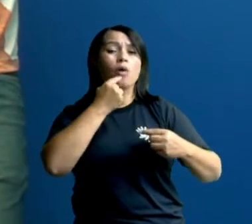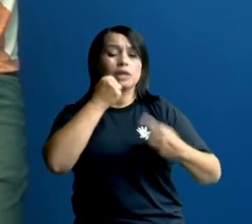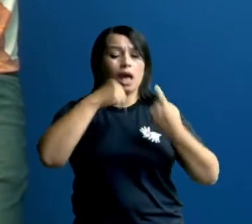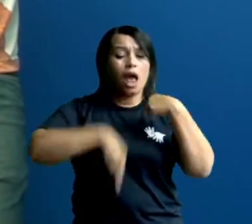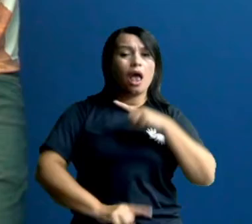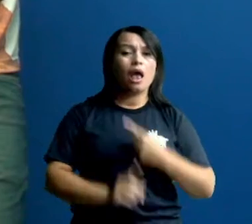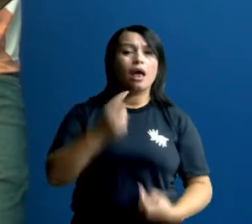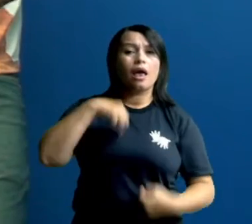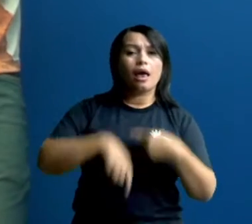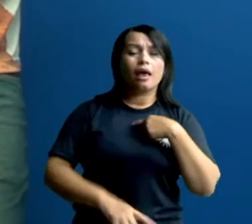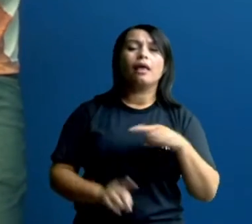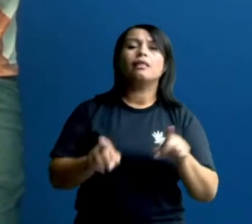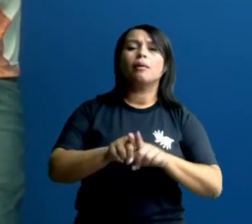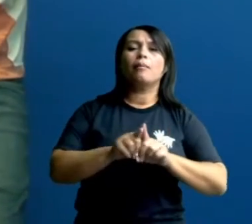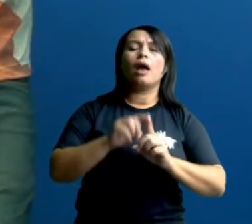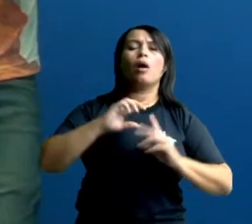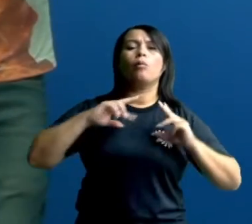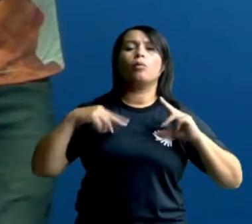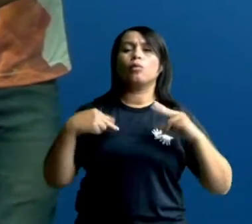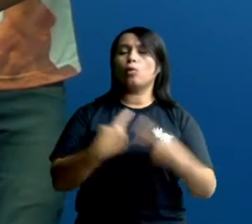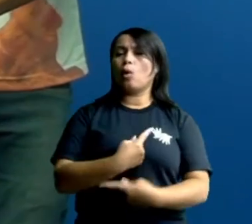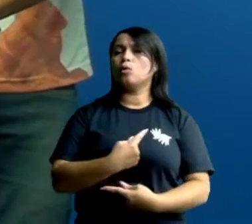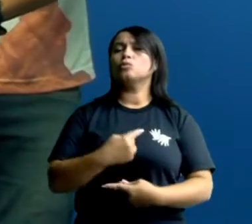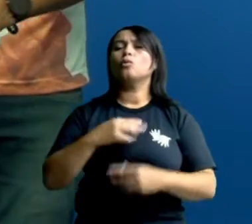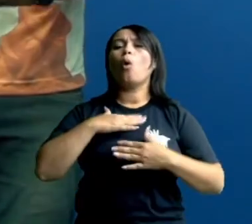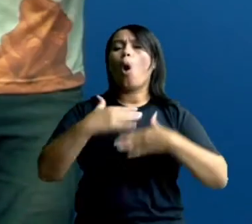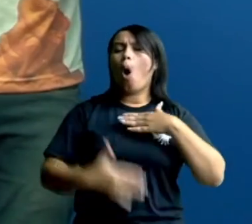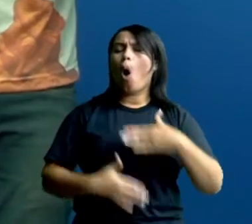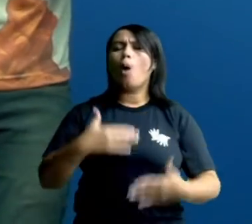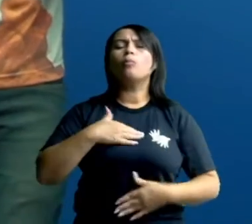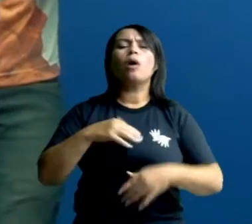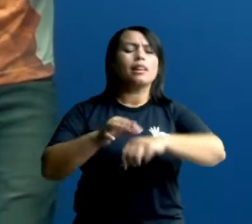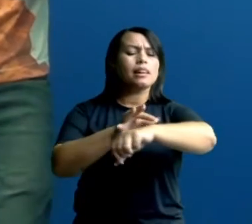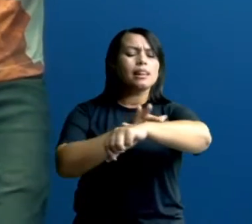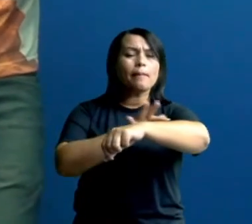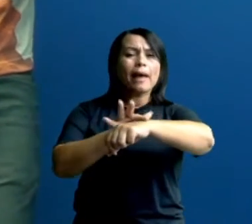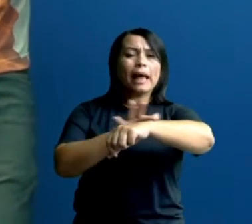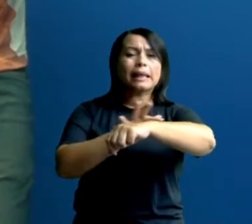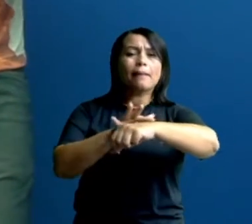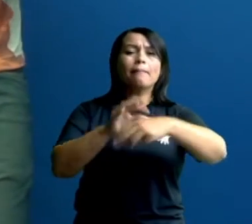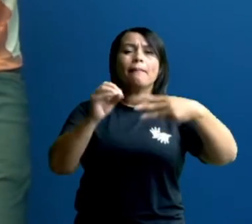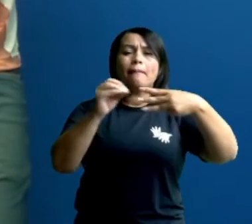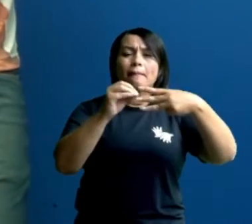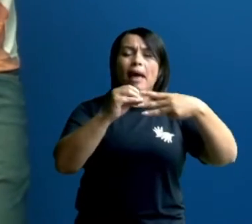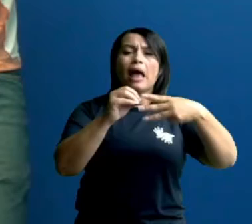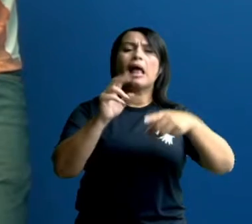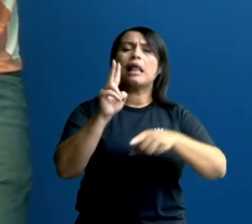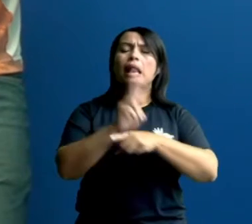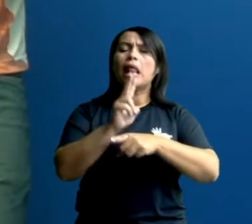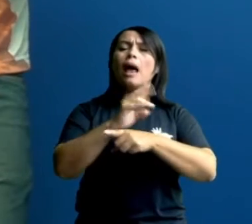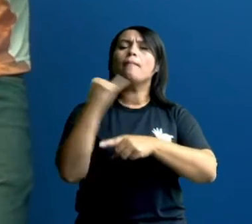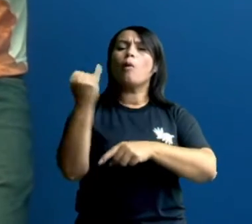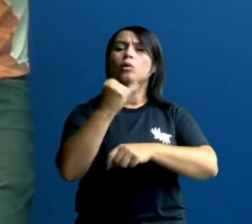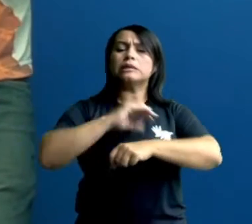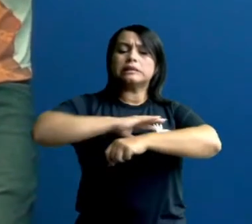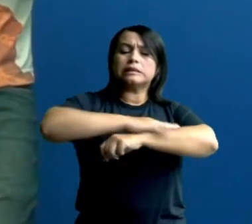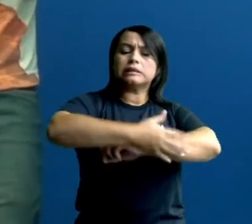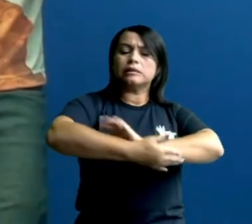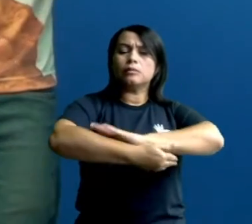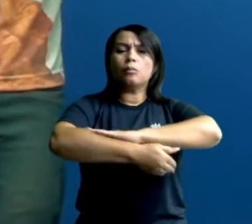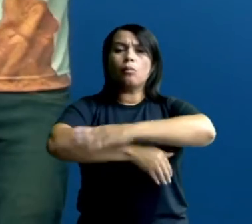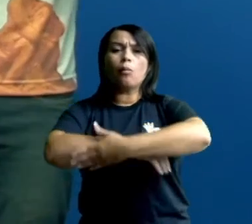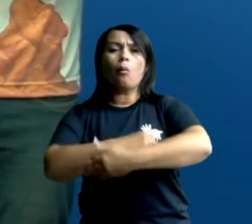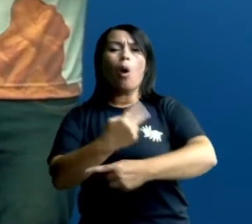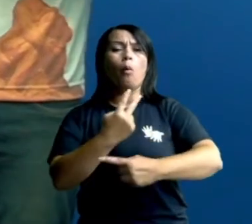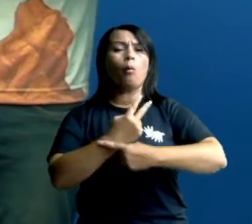todo o nosso corpo. As células da nossa pele vão ter a função de revestir todo o nosso corpo e de proteger